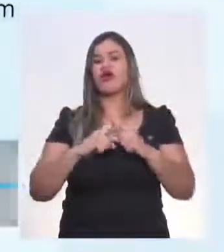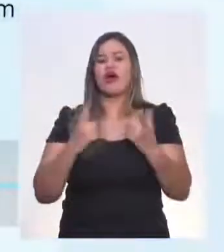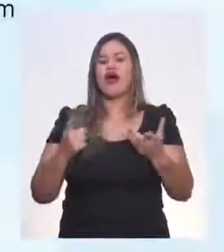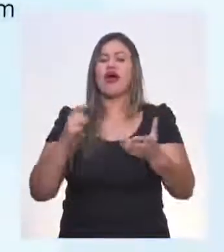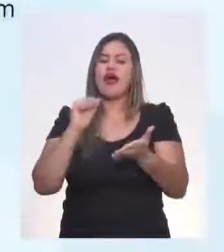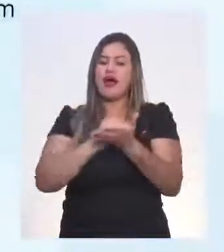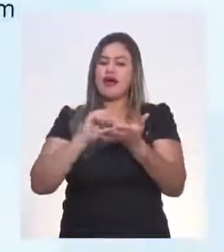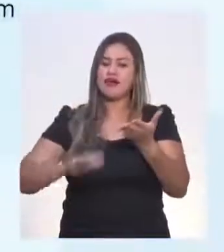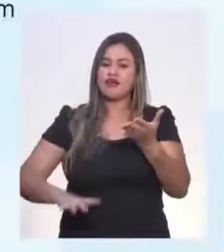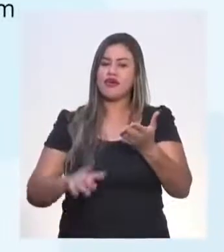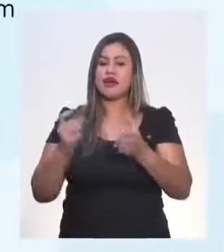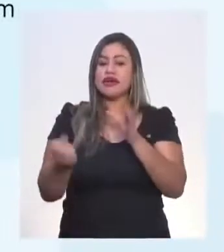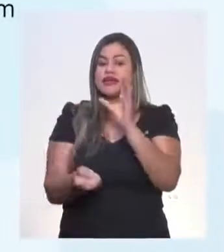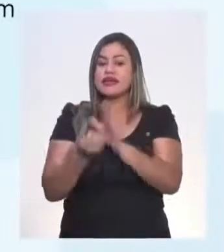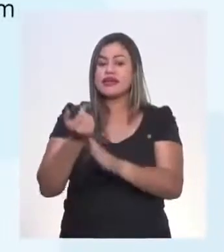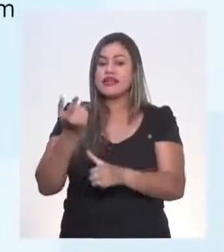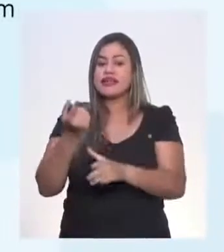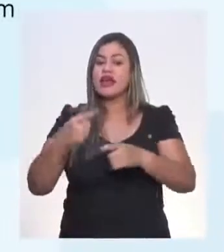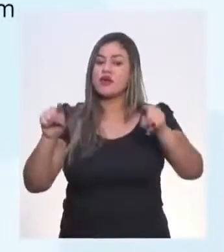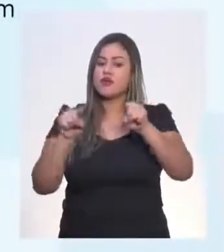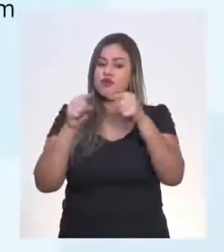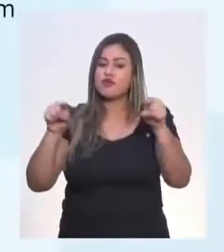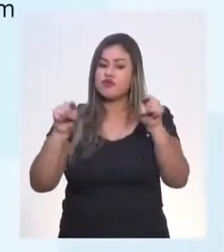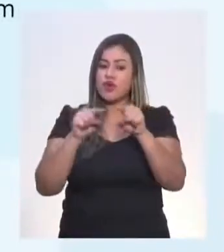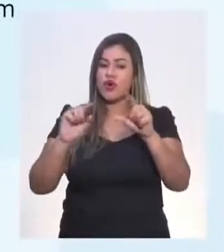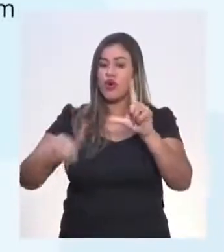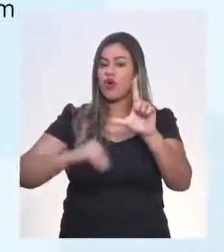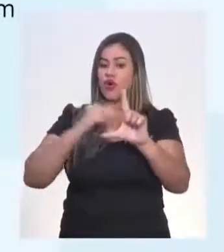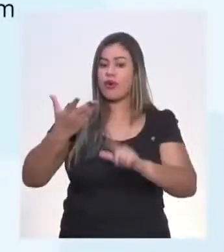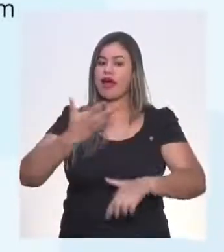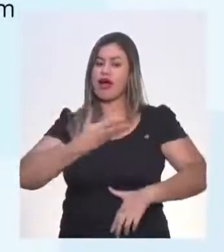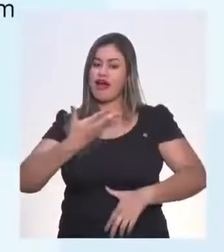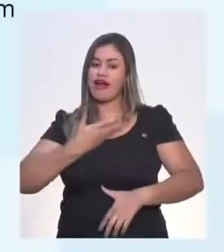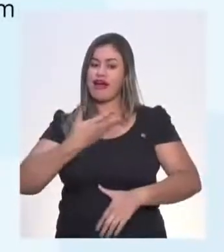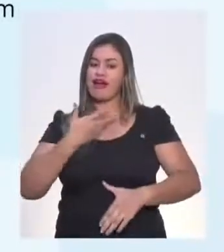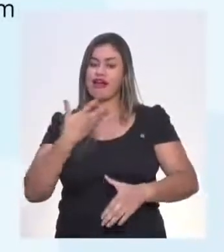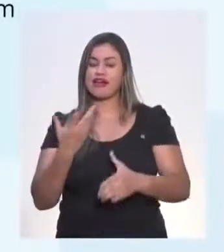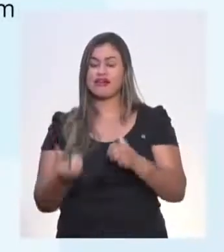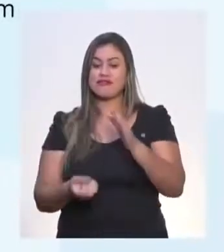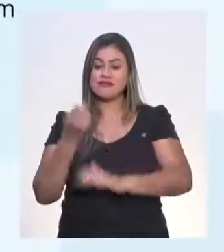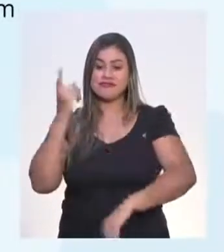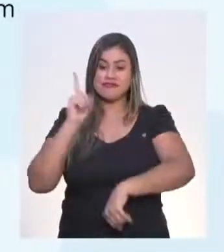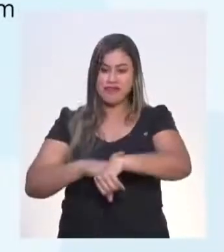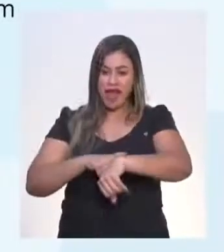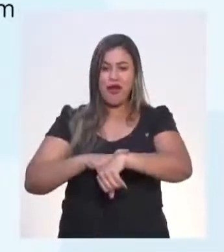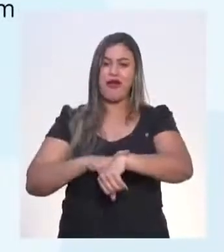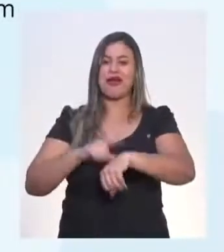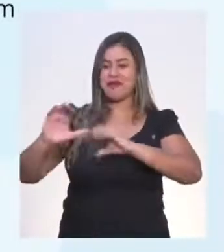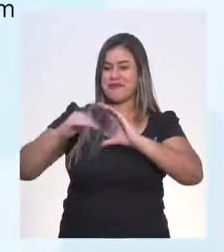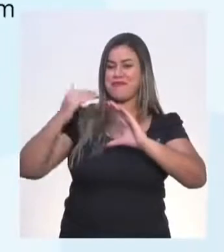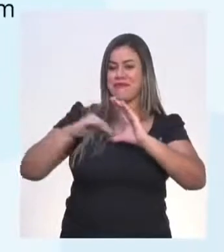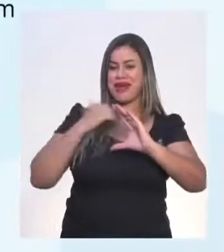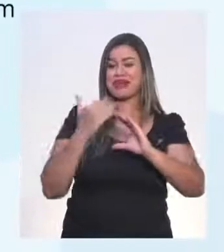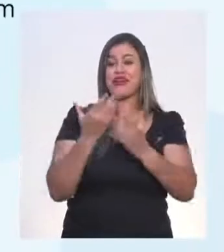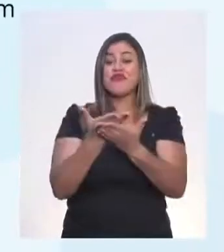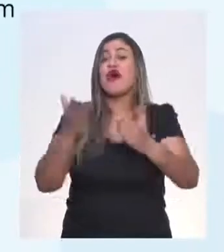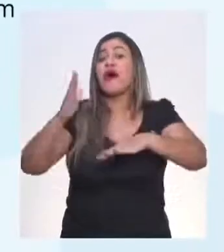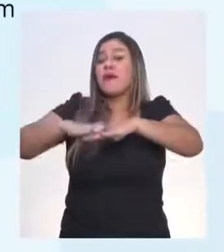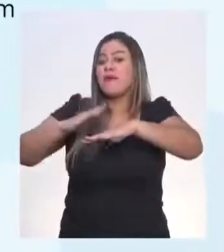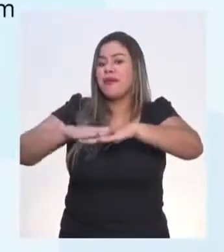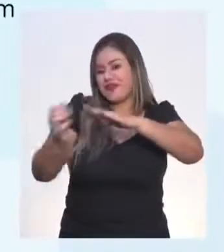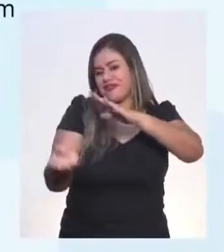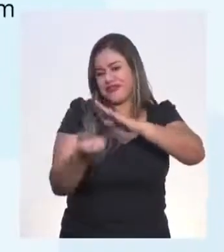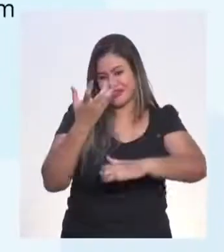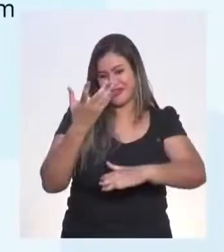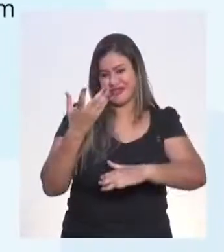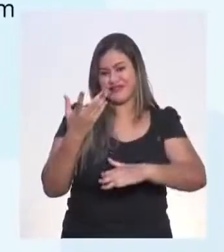atravessa os exercícios queria uma composição musical compartilhe com seus amigos fazem improviso e Manda aqui para gente agora é sua vez de